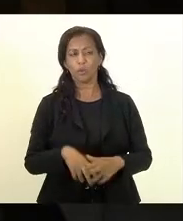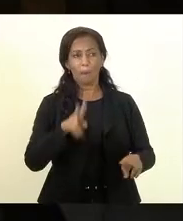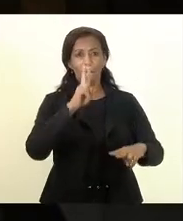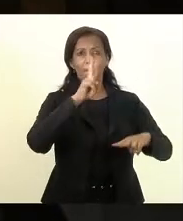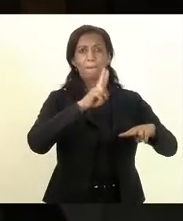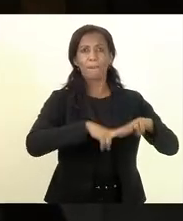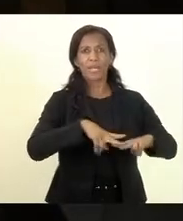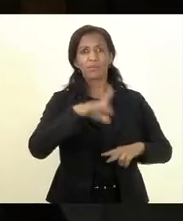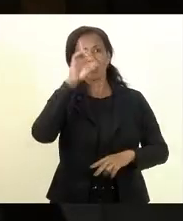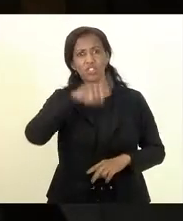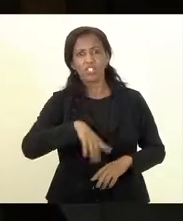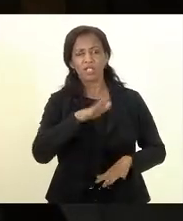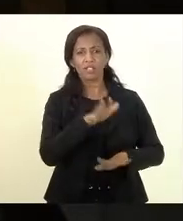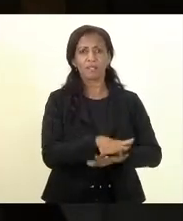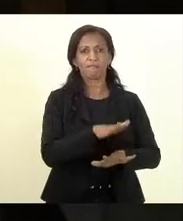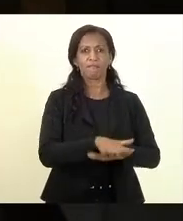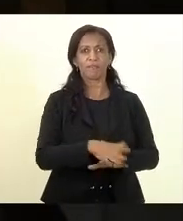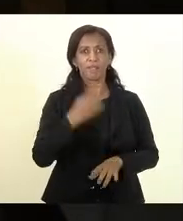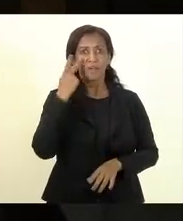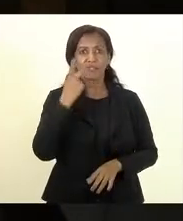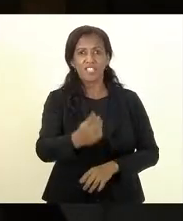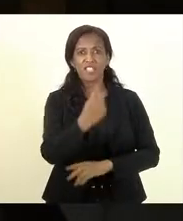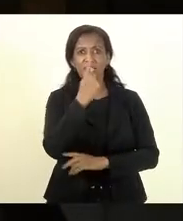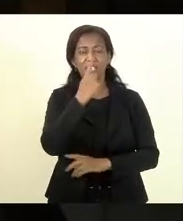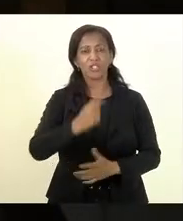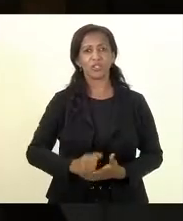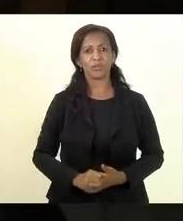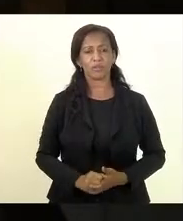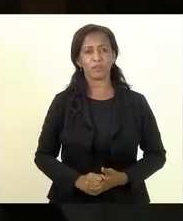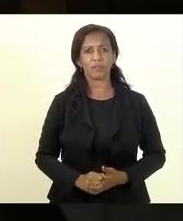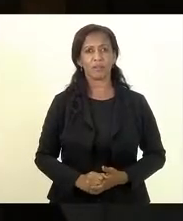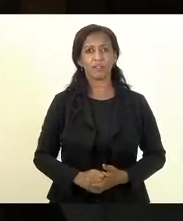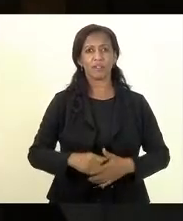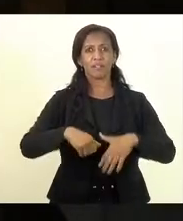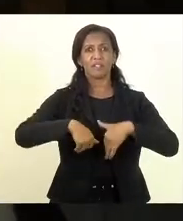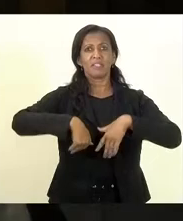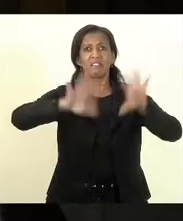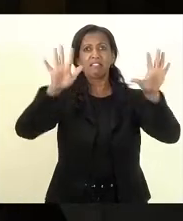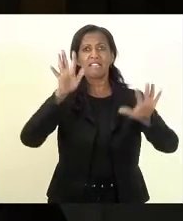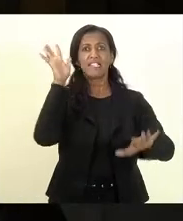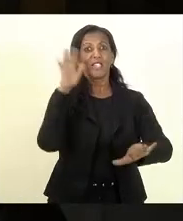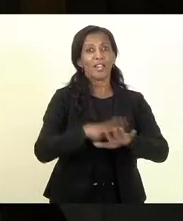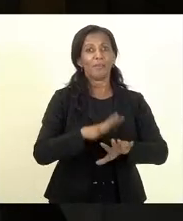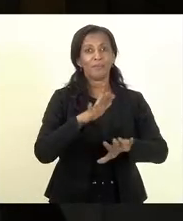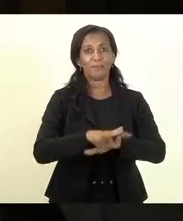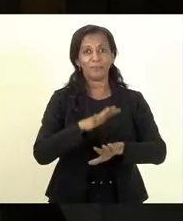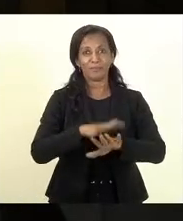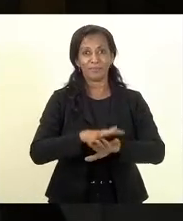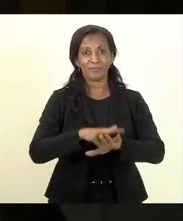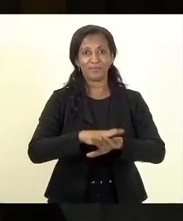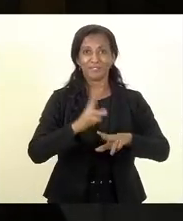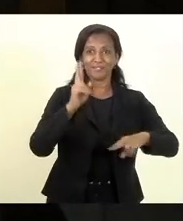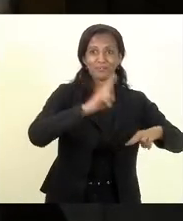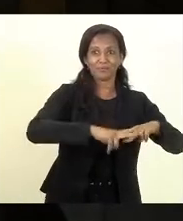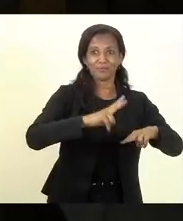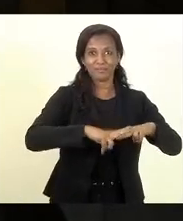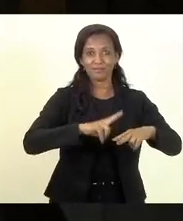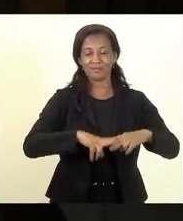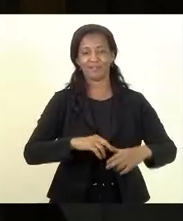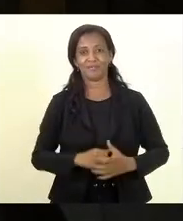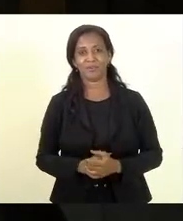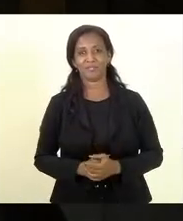ter o direito a sexo, visita íntima, que eles se comam na cadeia, pô. Se comam na